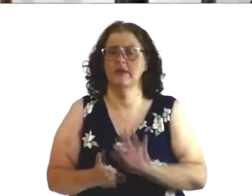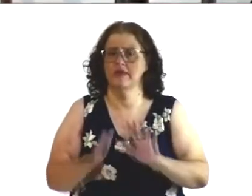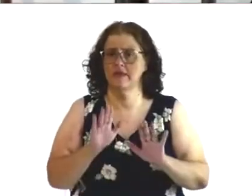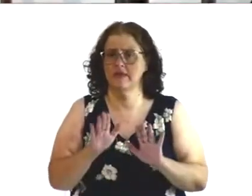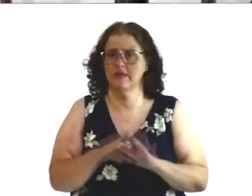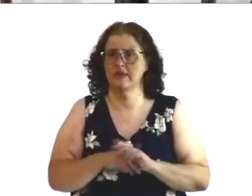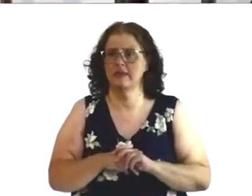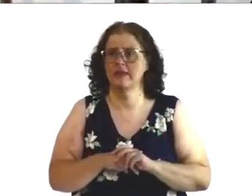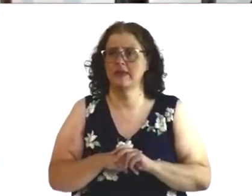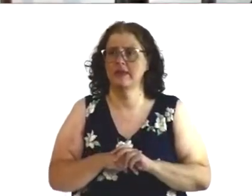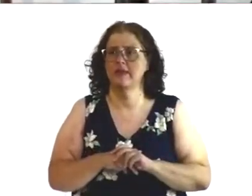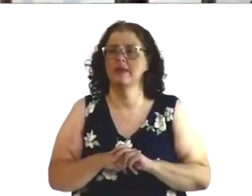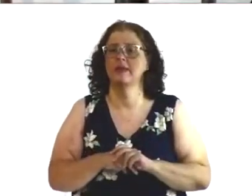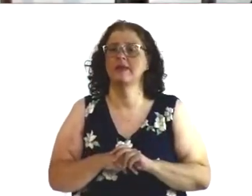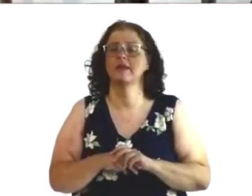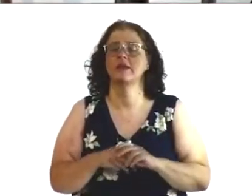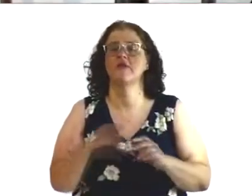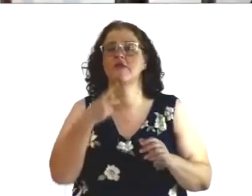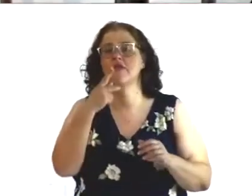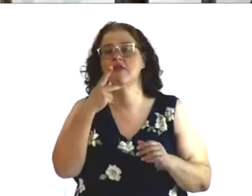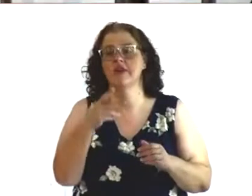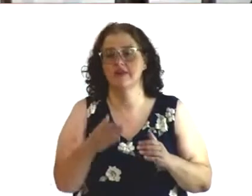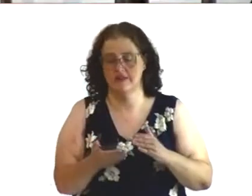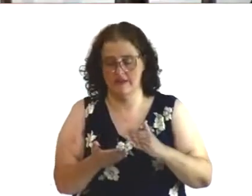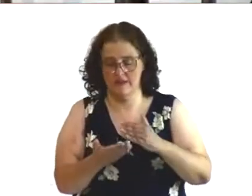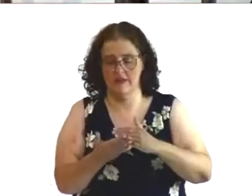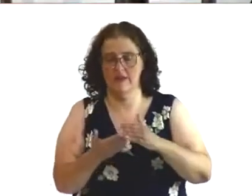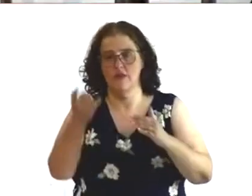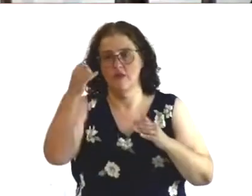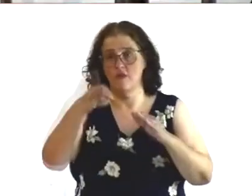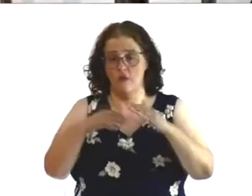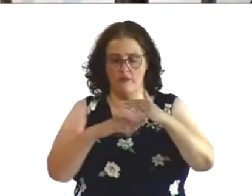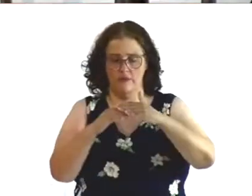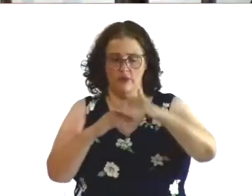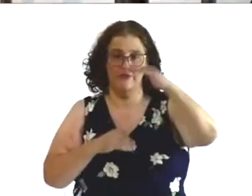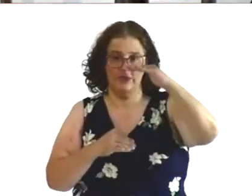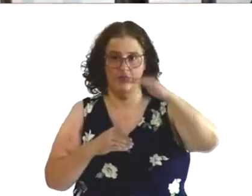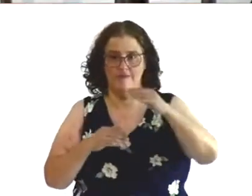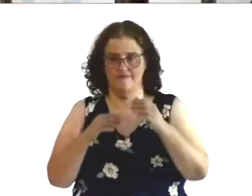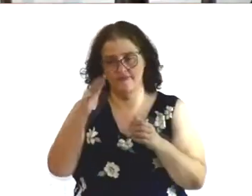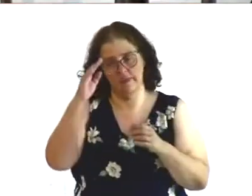a nossa meditação em 2 ideias.